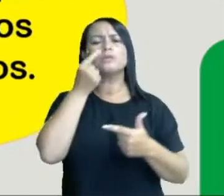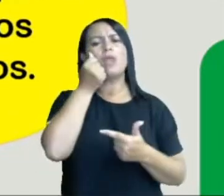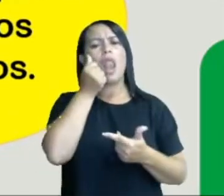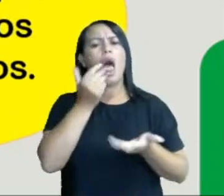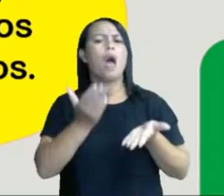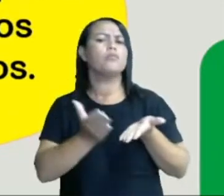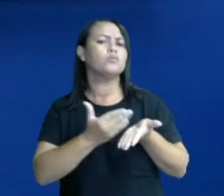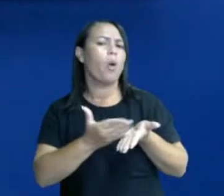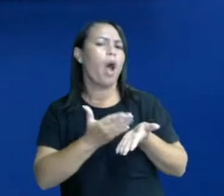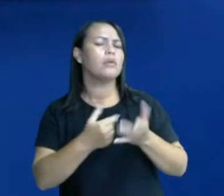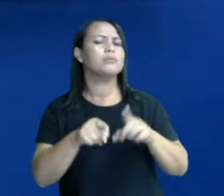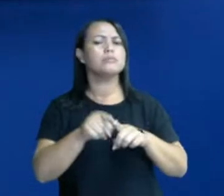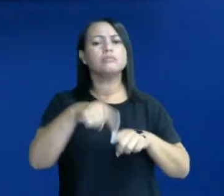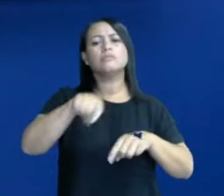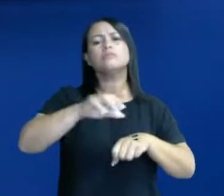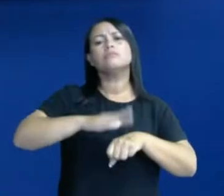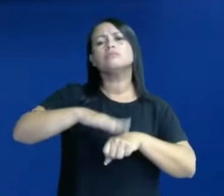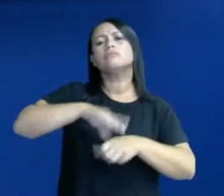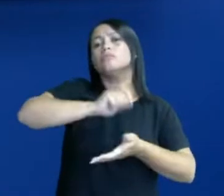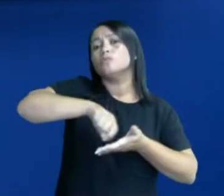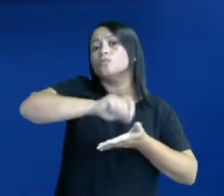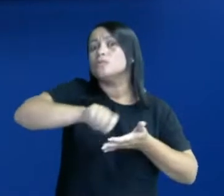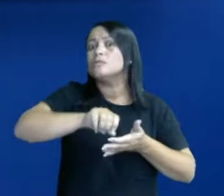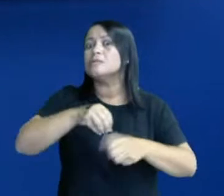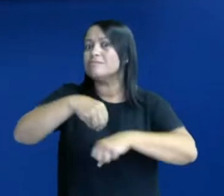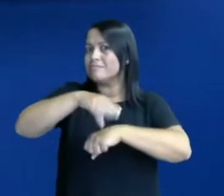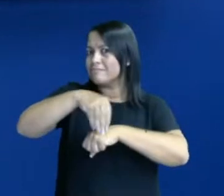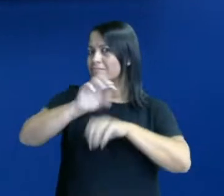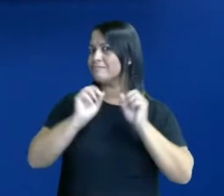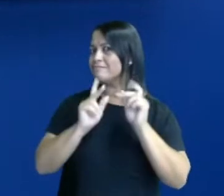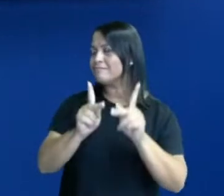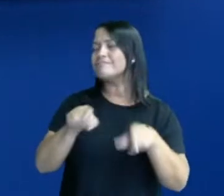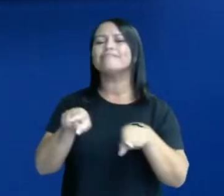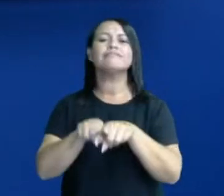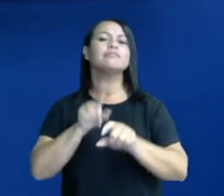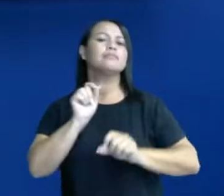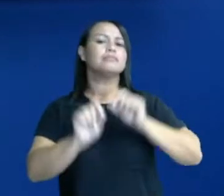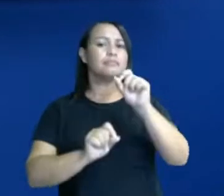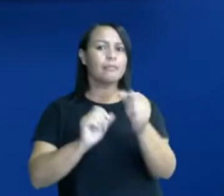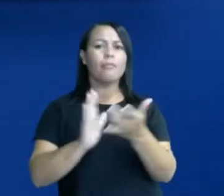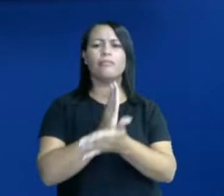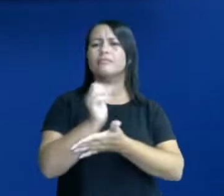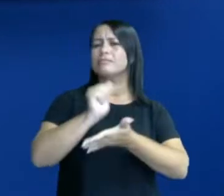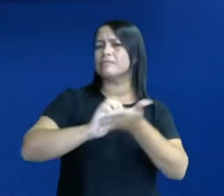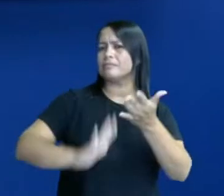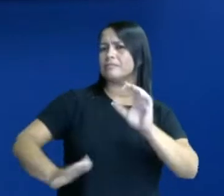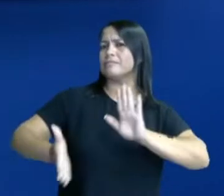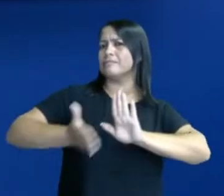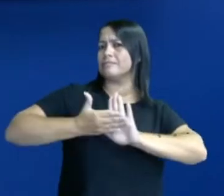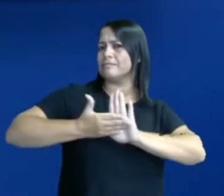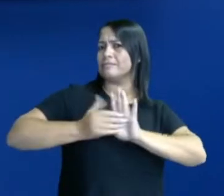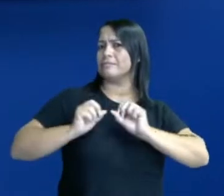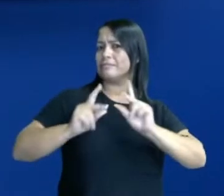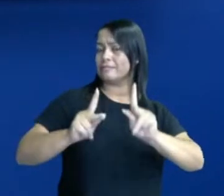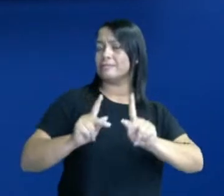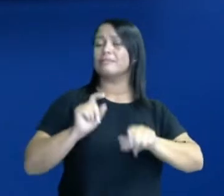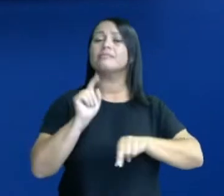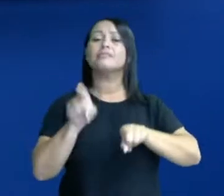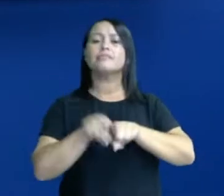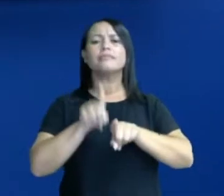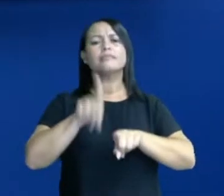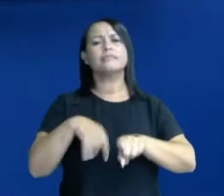um caderninho, para vocês anotarem as dicas e também as atividades propostas. É